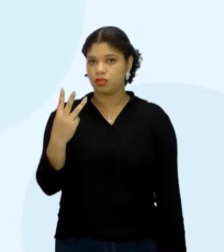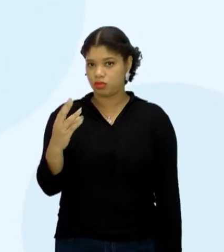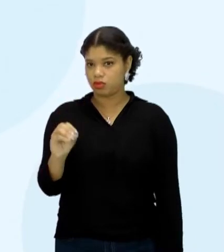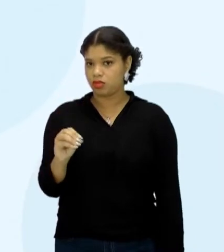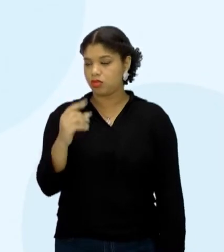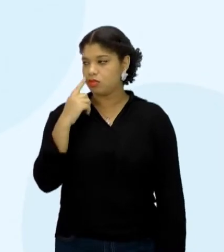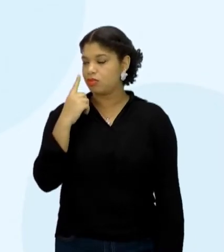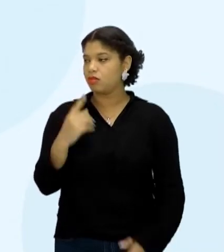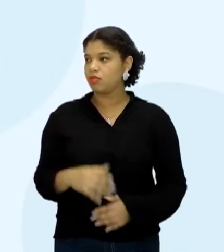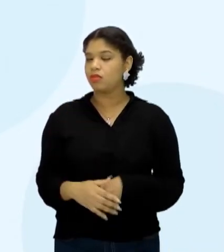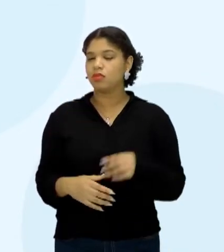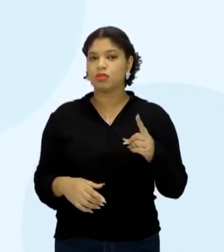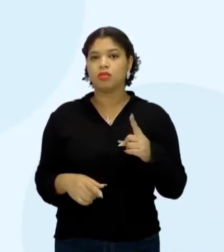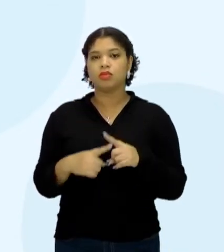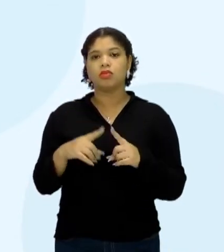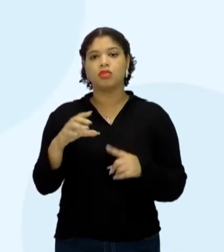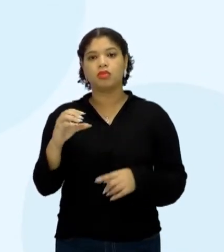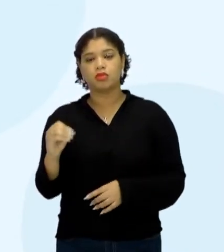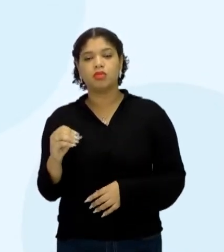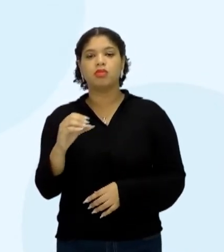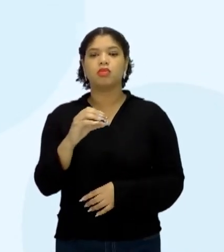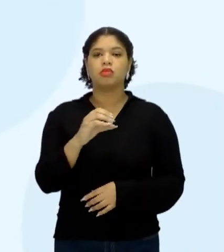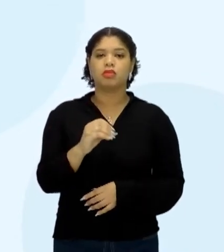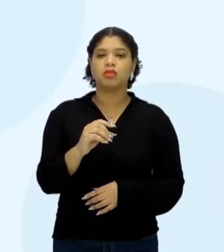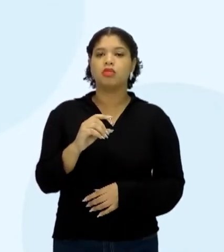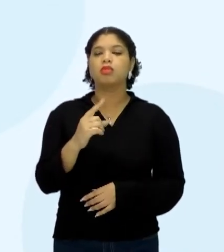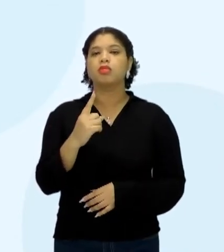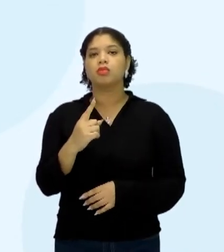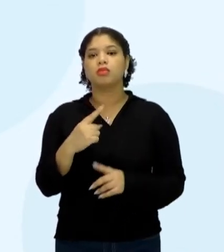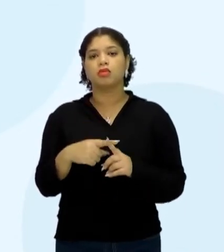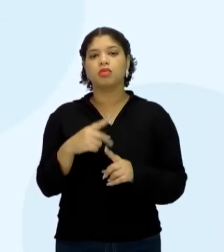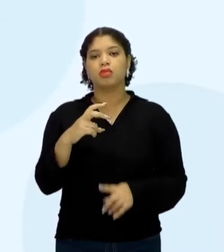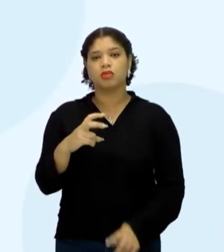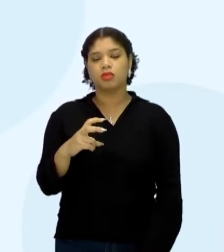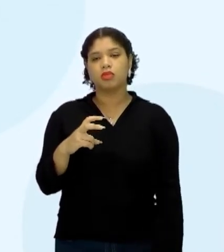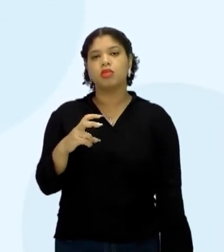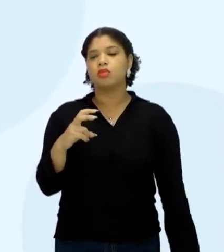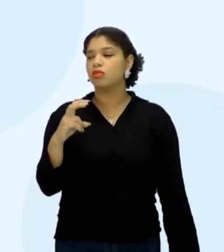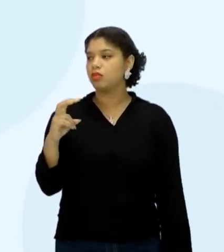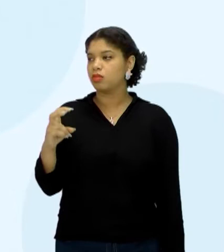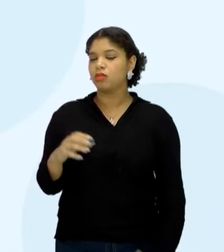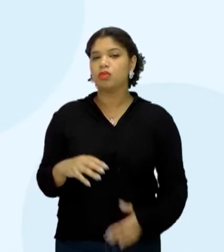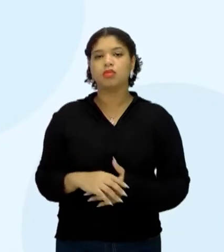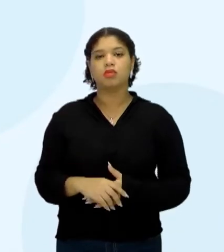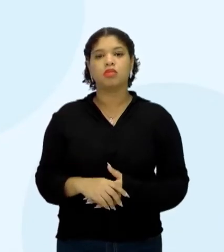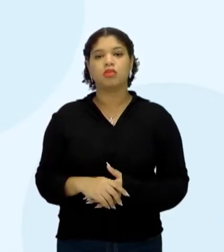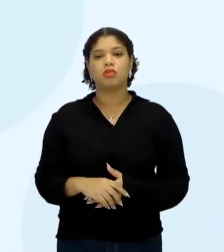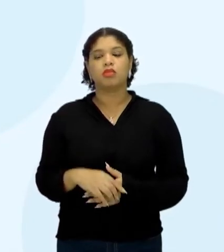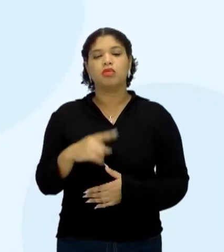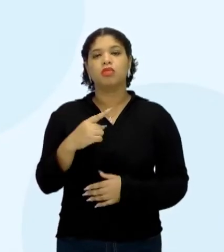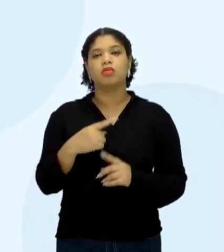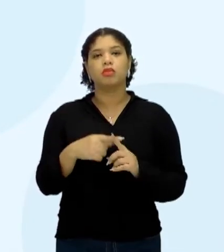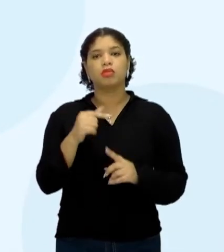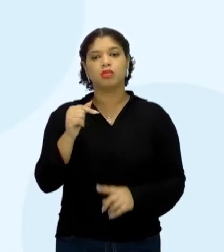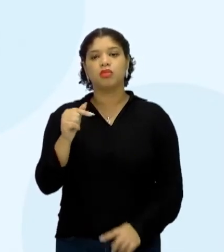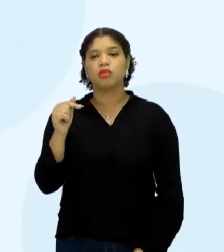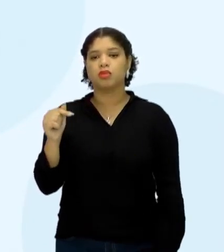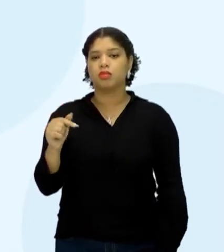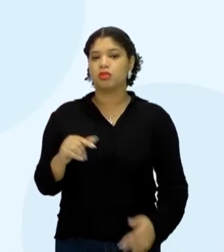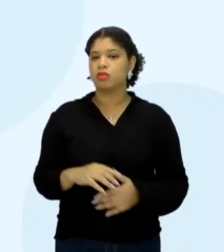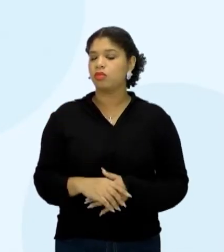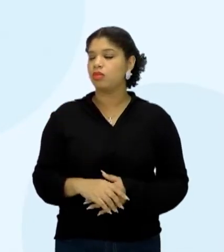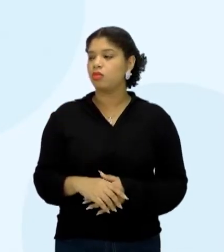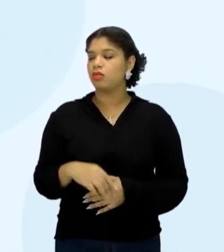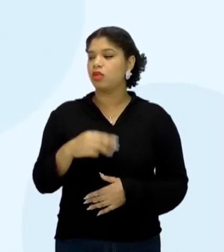1. 1 vezes 0, 0. 1 vezes 5, 5. 1 vezes 7, 7. Somando 0, 0, 5. 3 mais